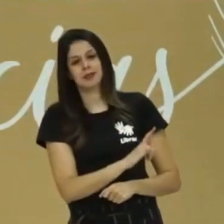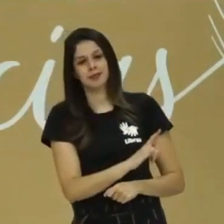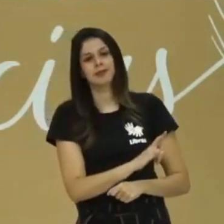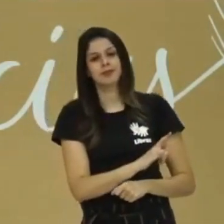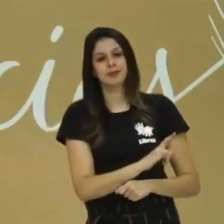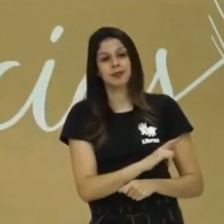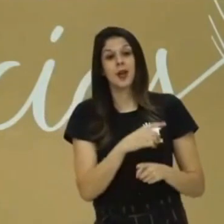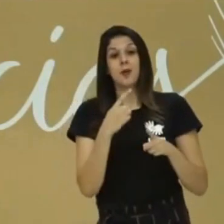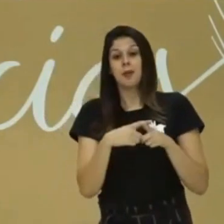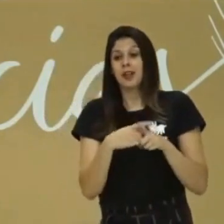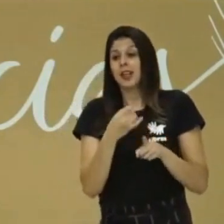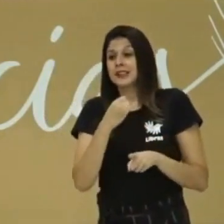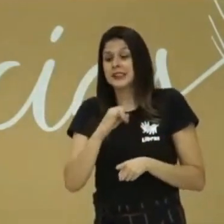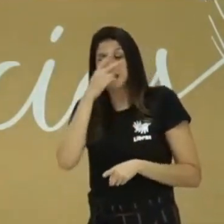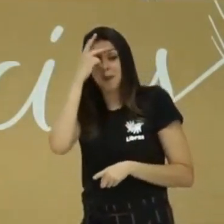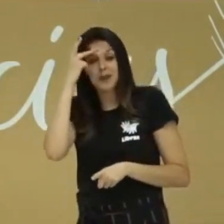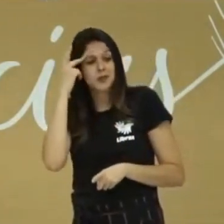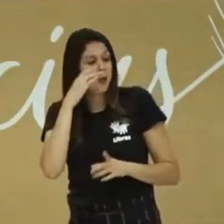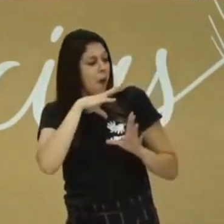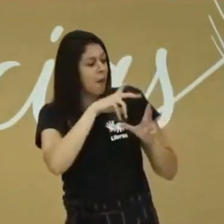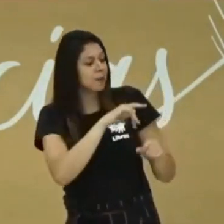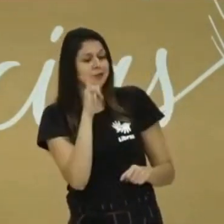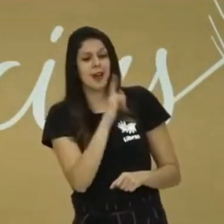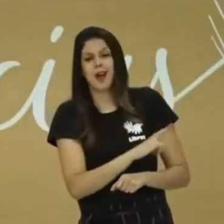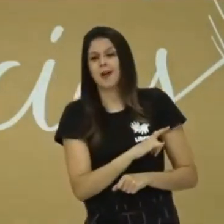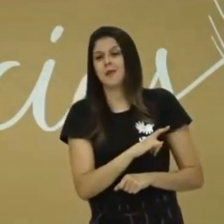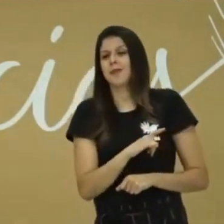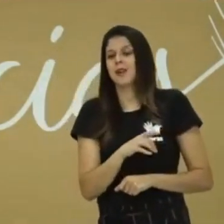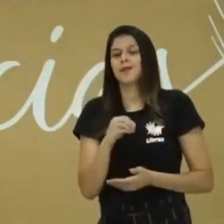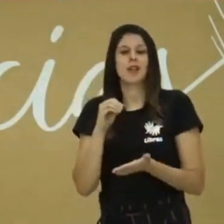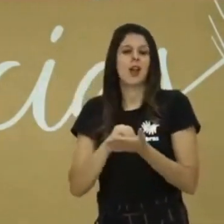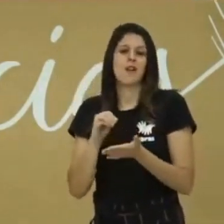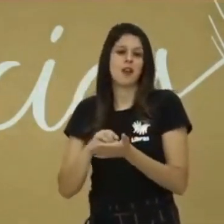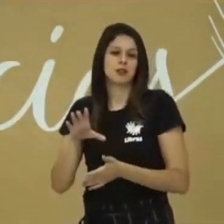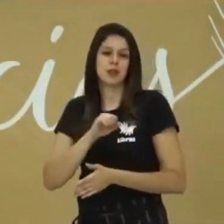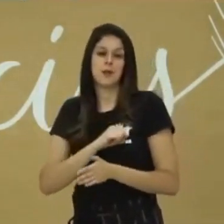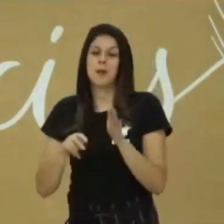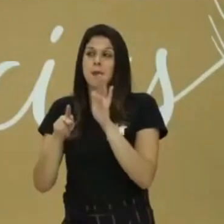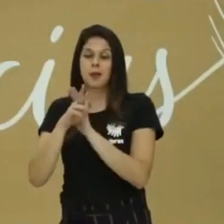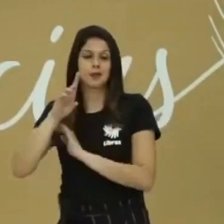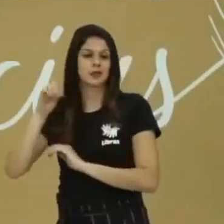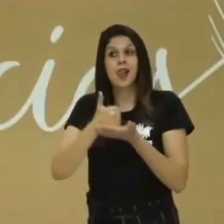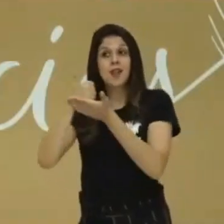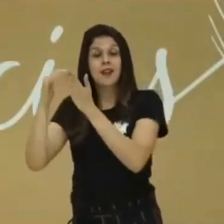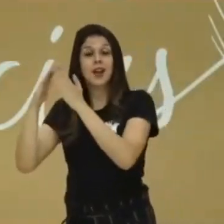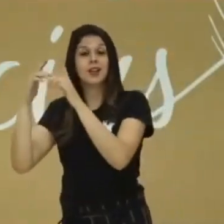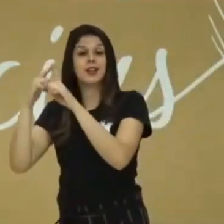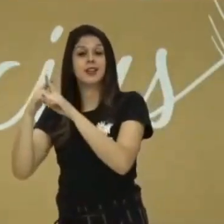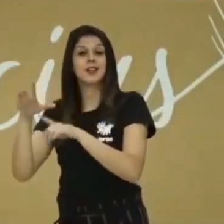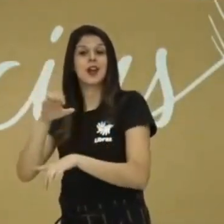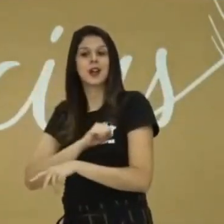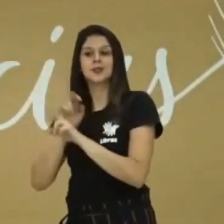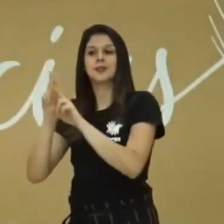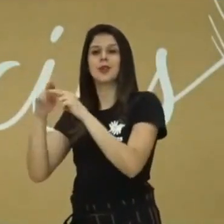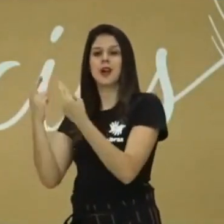mundo aquele que ama o mundo o amor do pai não está nele Jesus não vem buscar uma igreja que ama esse mundo mas